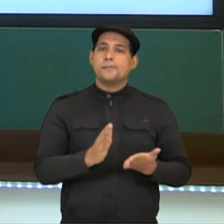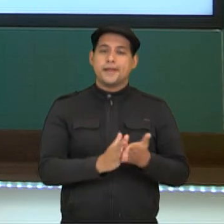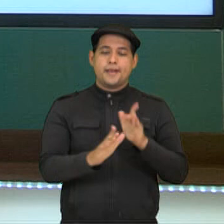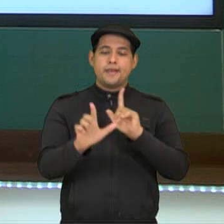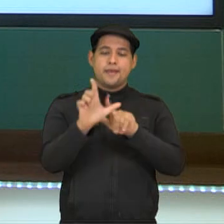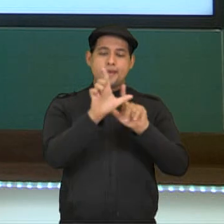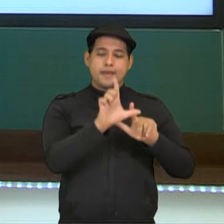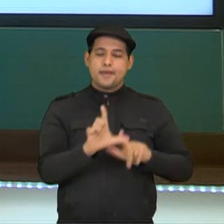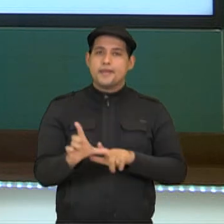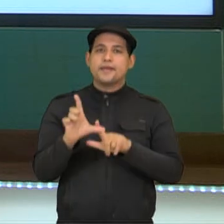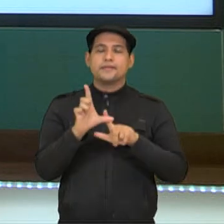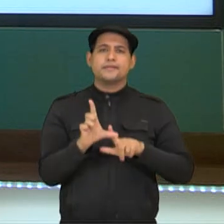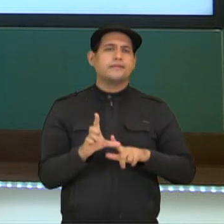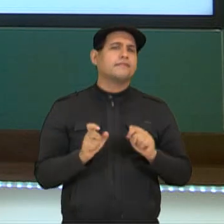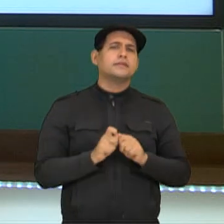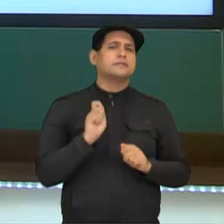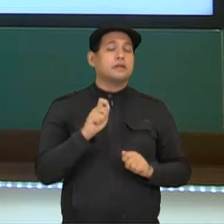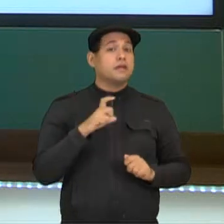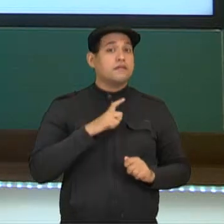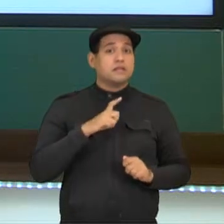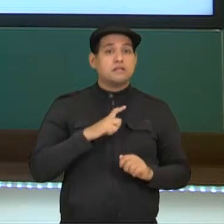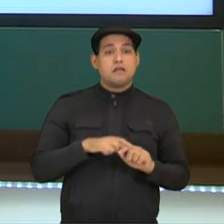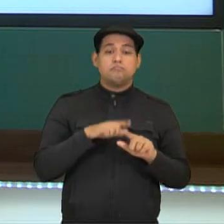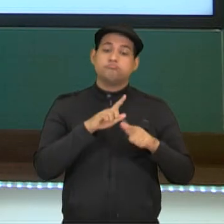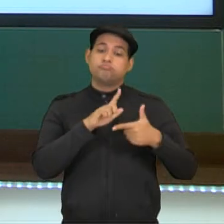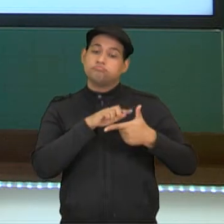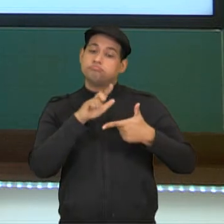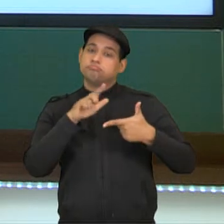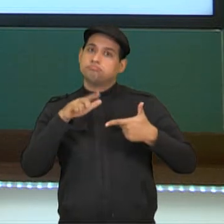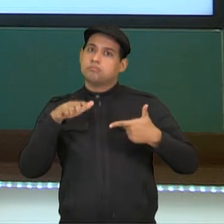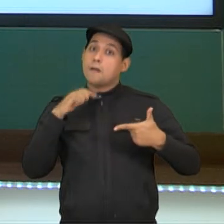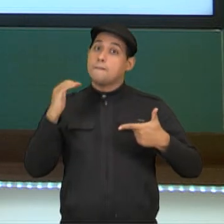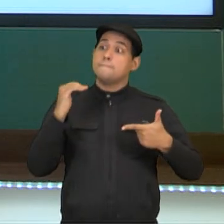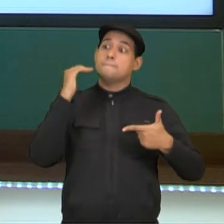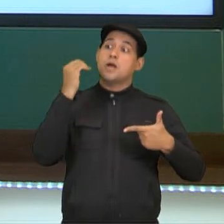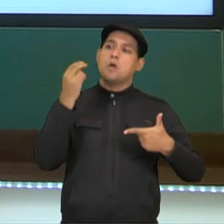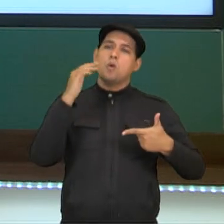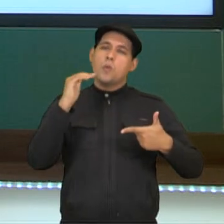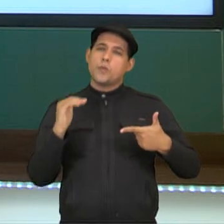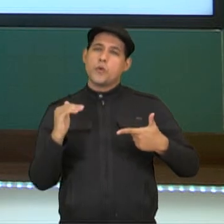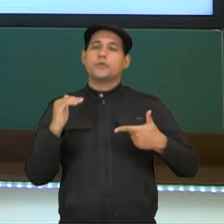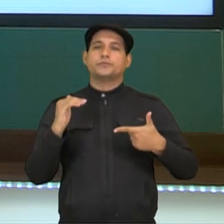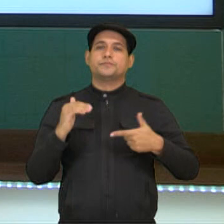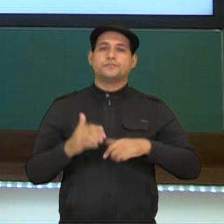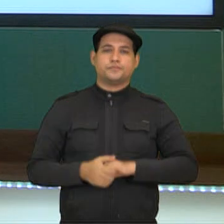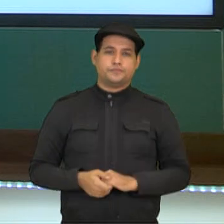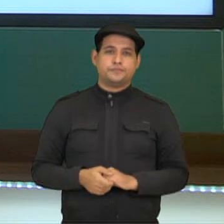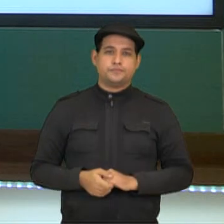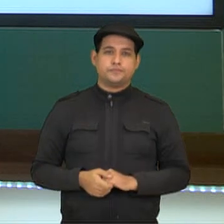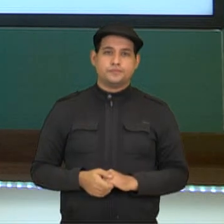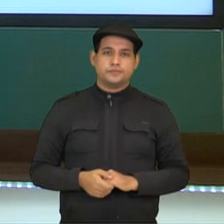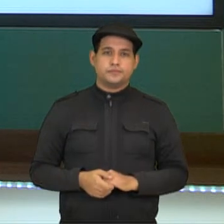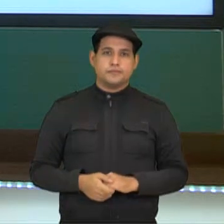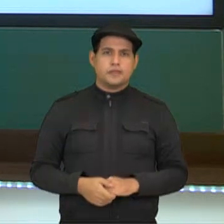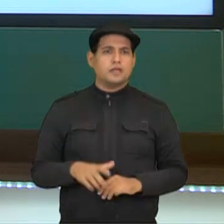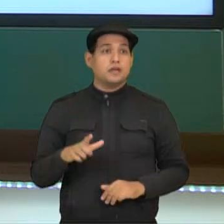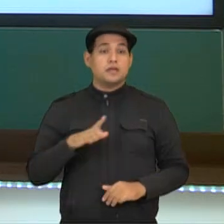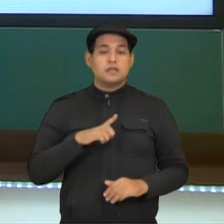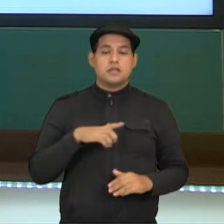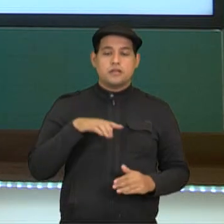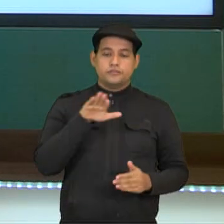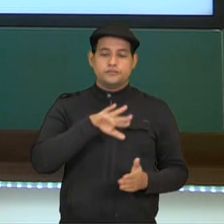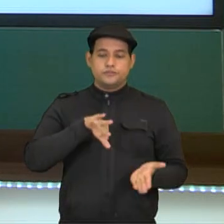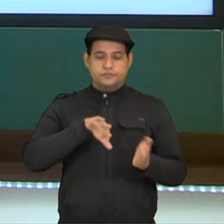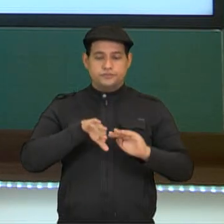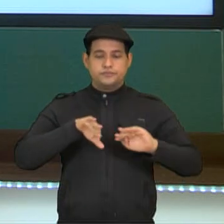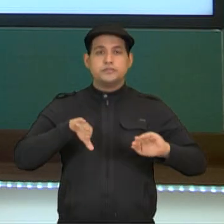letras, tá? E aí vão ter os graus, né, de maior ou menor comprometimento, tá? Então, eles são divididos assim.